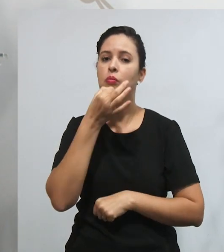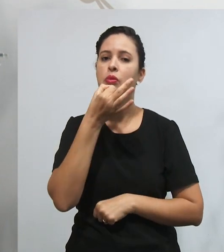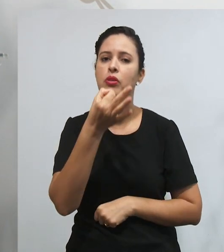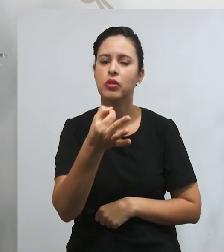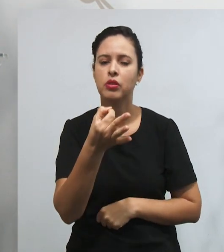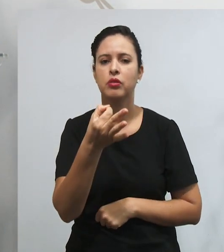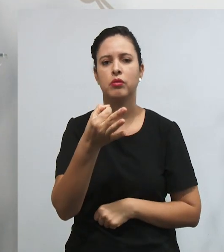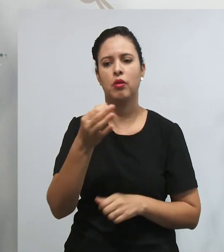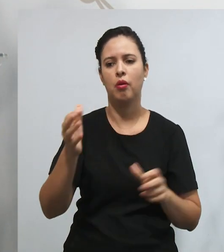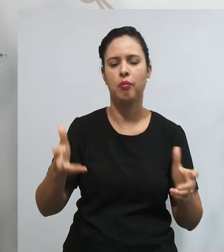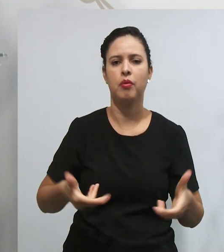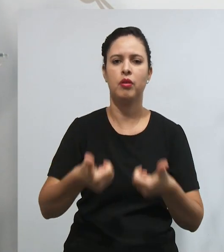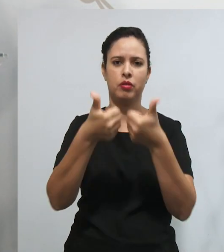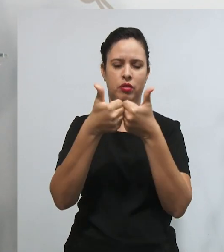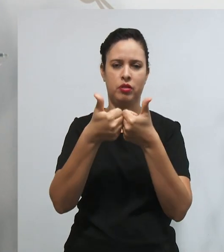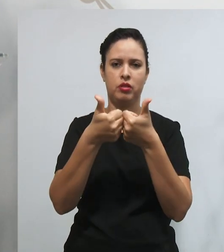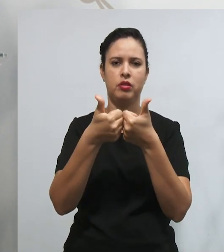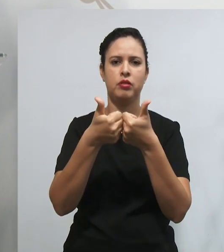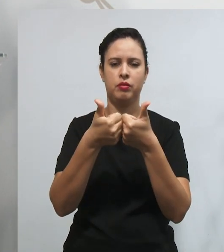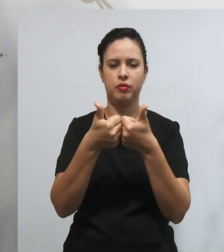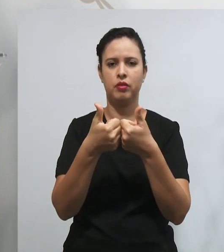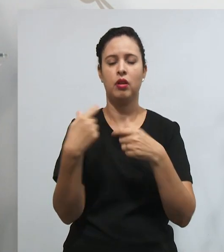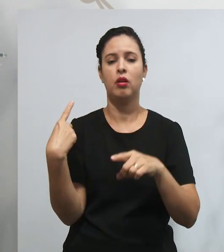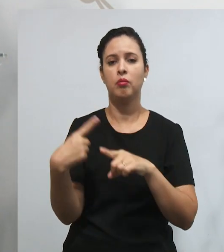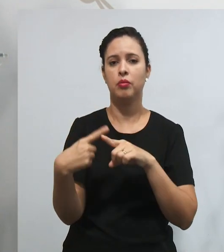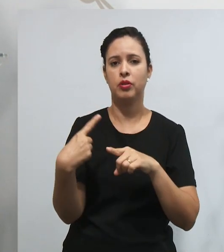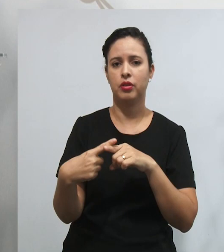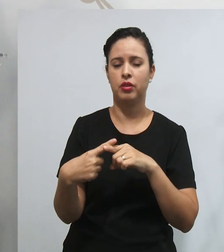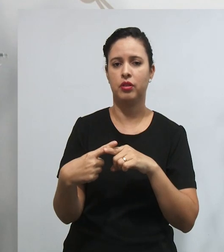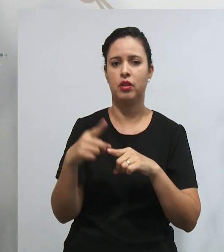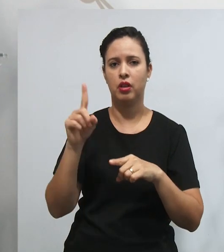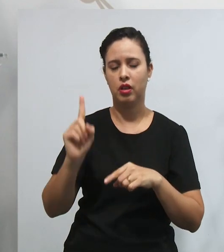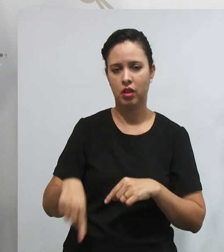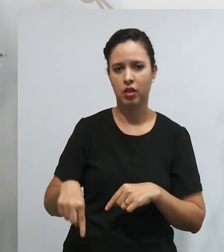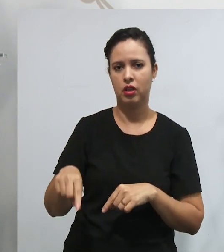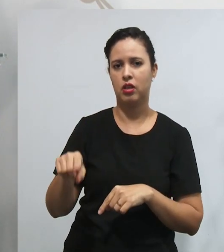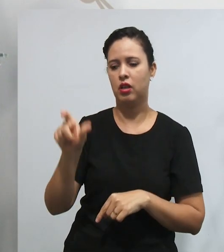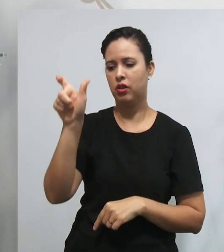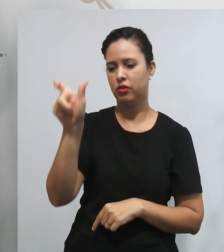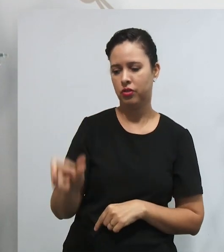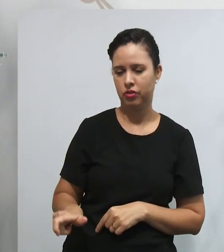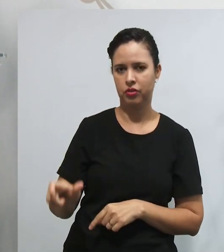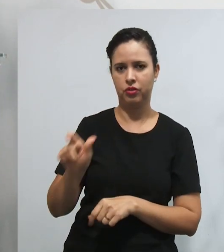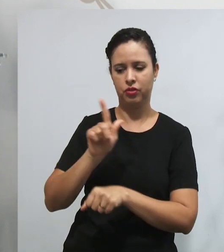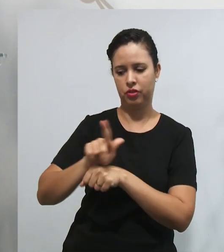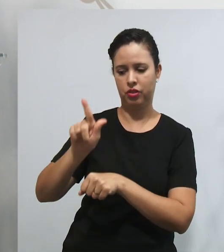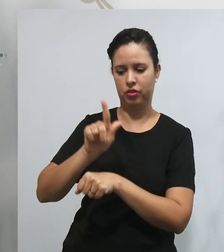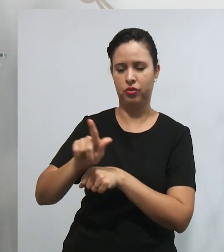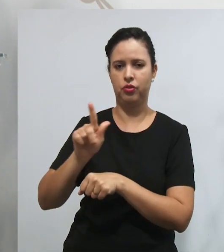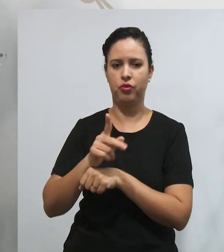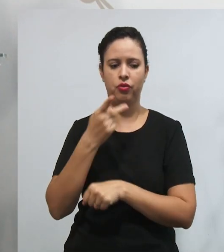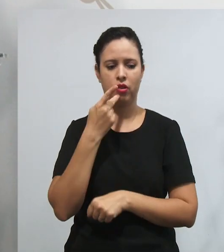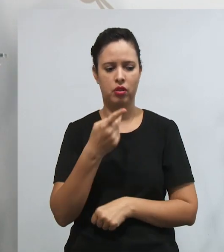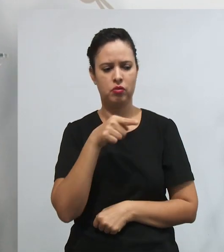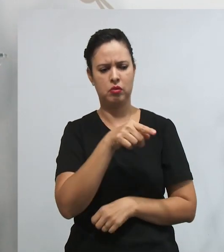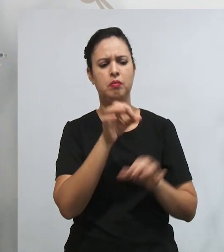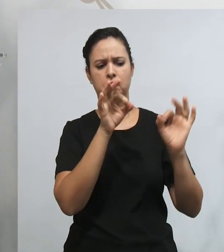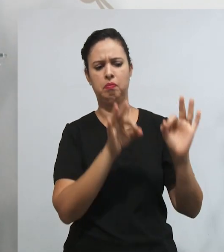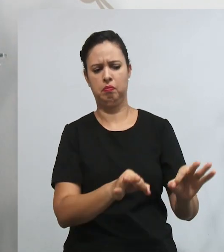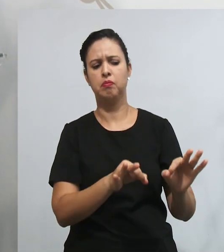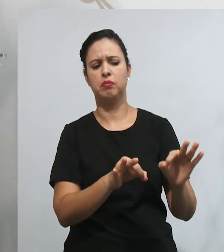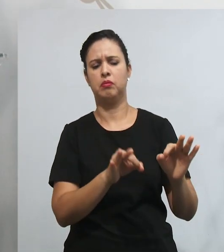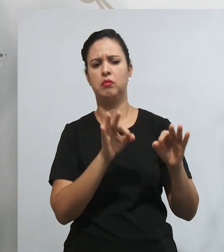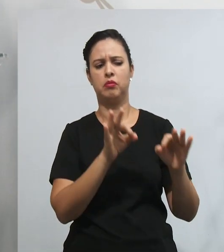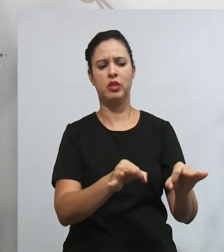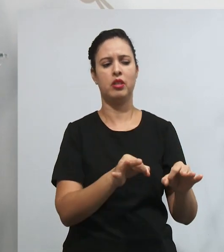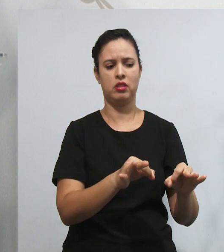porque precisa ainda de uma aprovação. E aí chega lá o gestor e diz, você acertou nessa tomada de decisão ou diz que errou. E ela vai aprendendo, né,